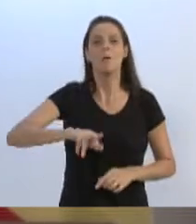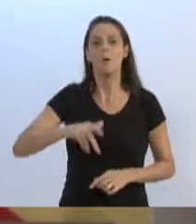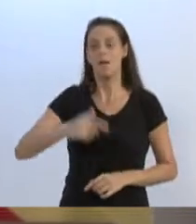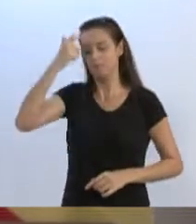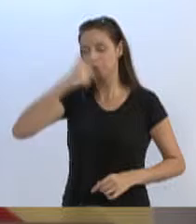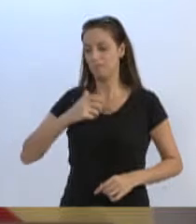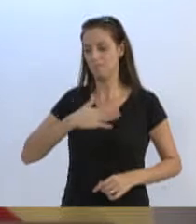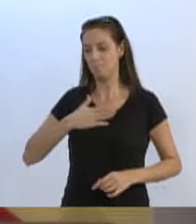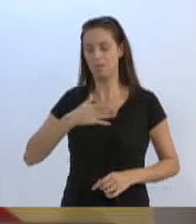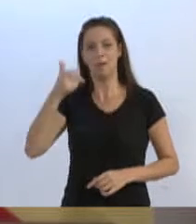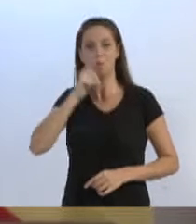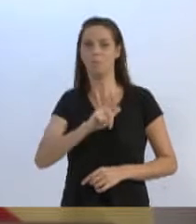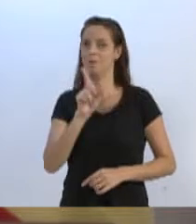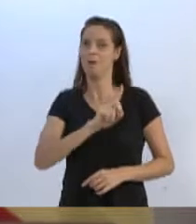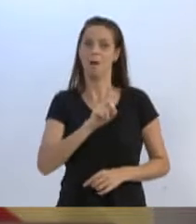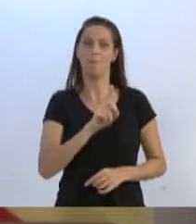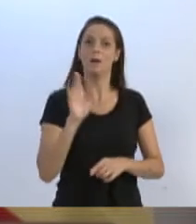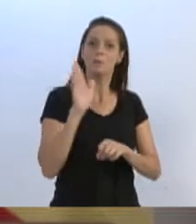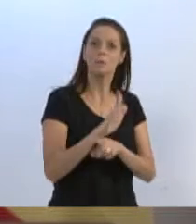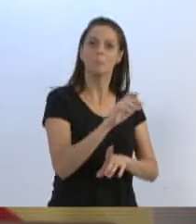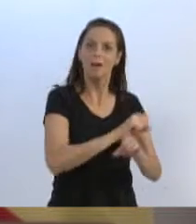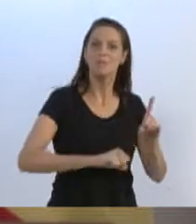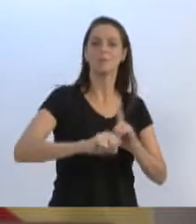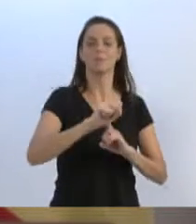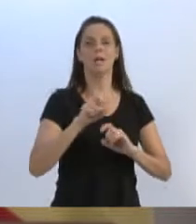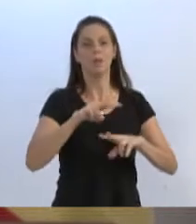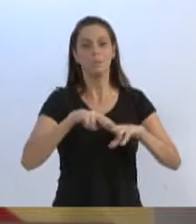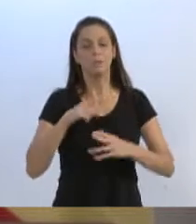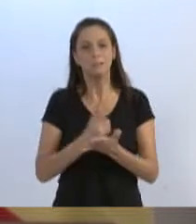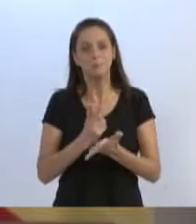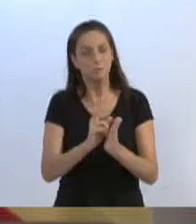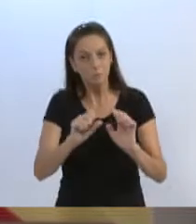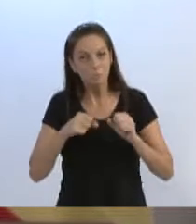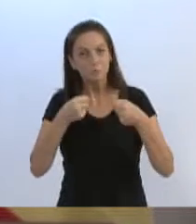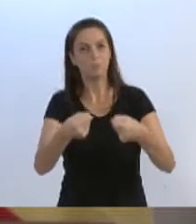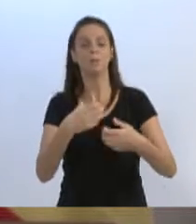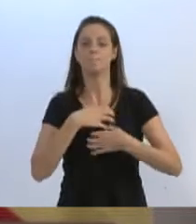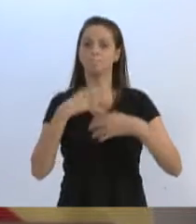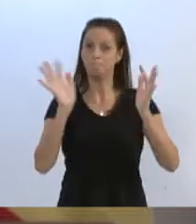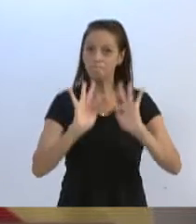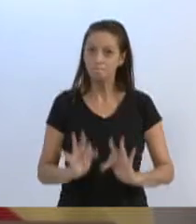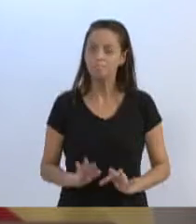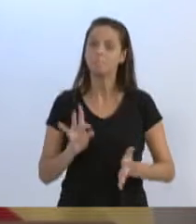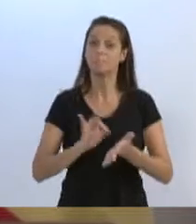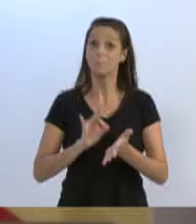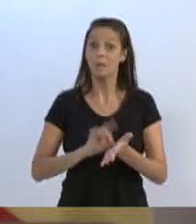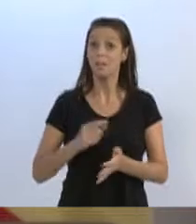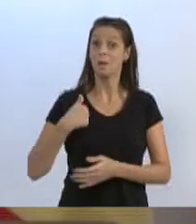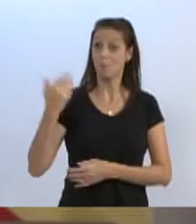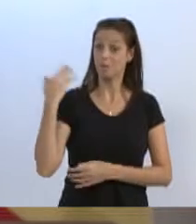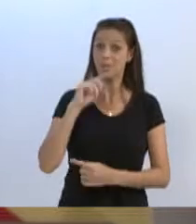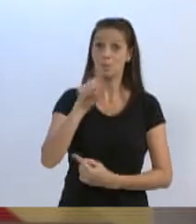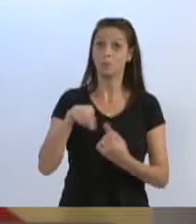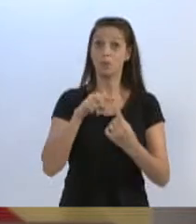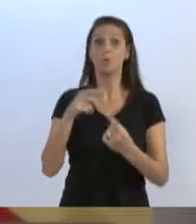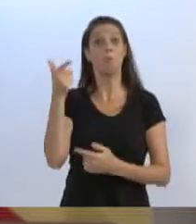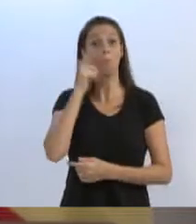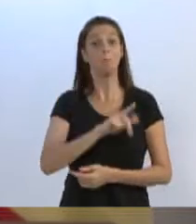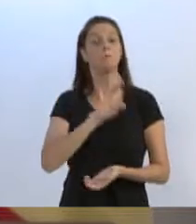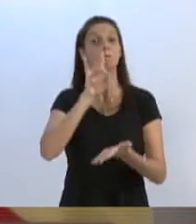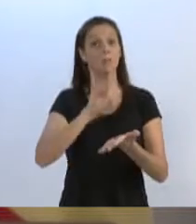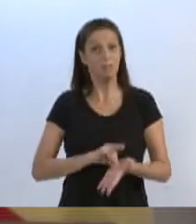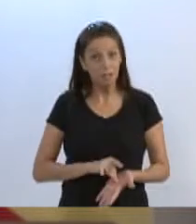conquista social. E é isso que a gente tem que defender. Então eu fico muito feliz de ver aquela missão que a gente teve de trazer para essa